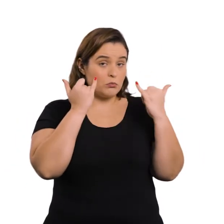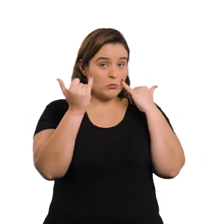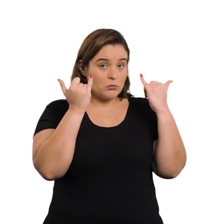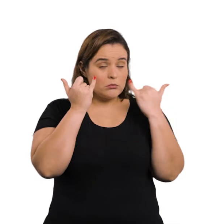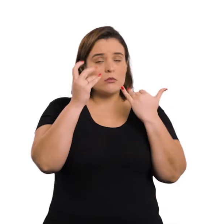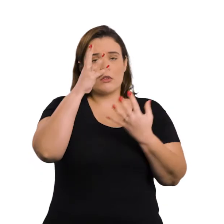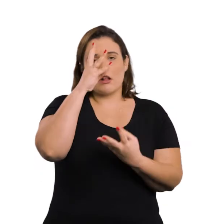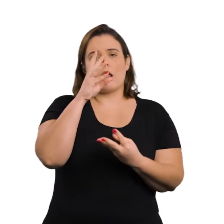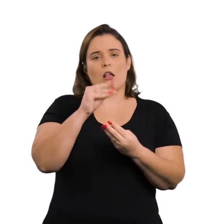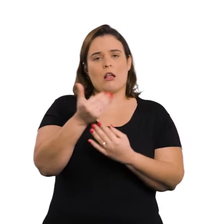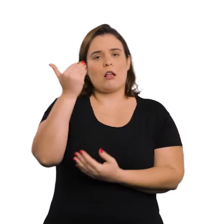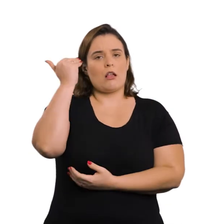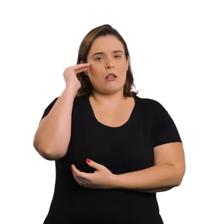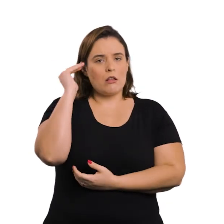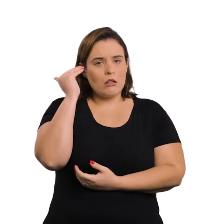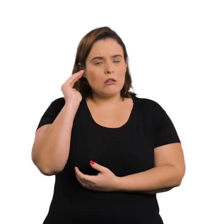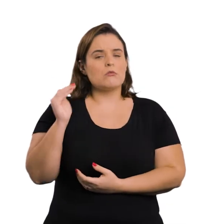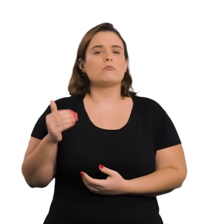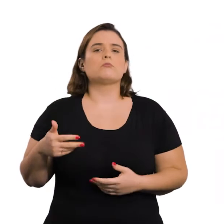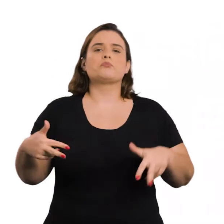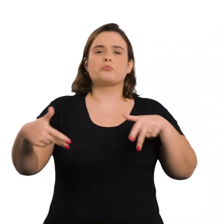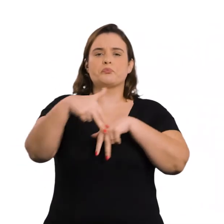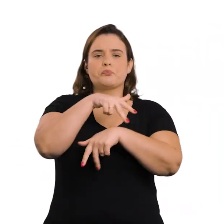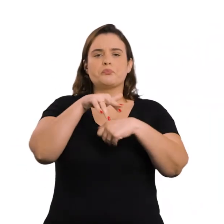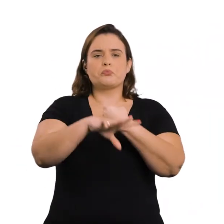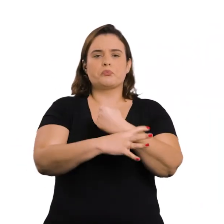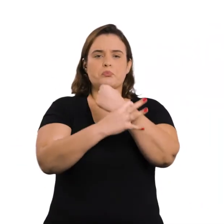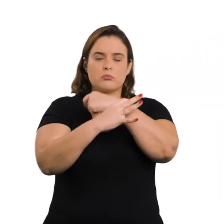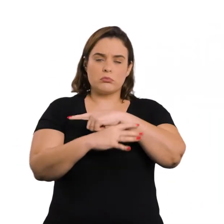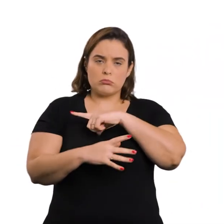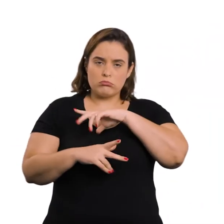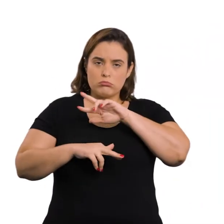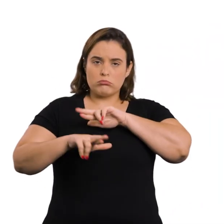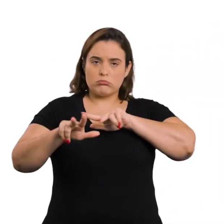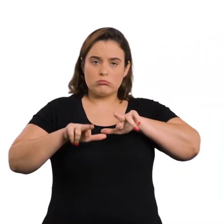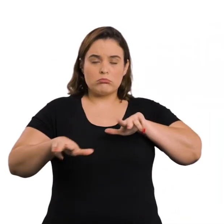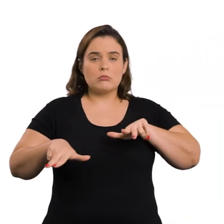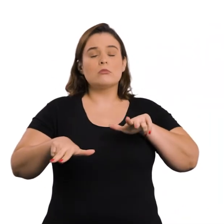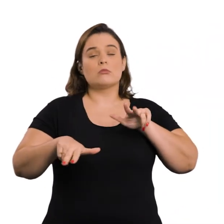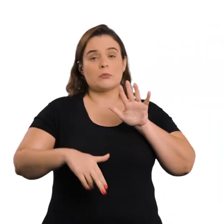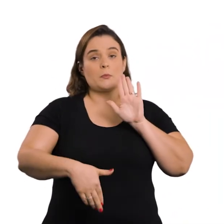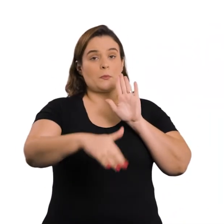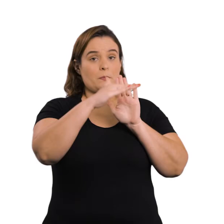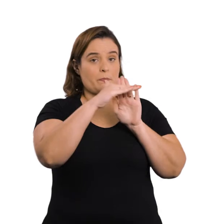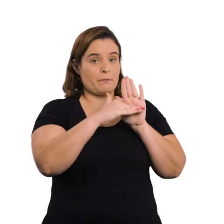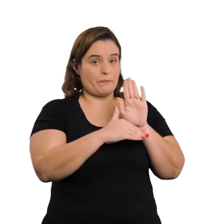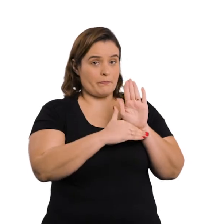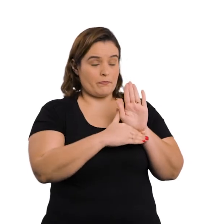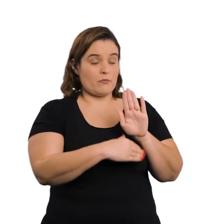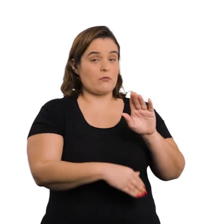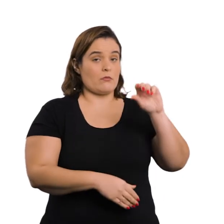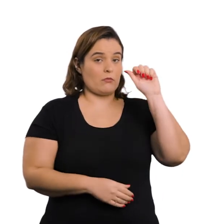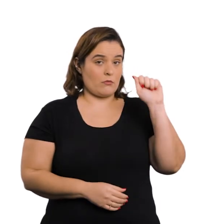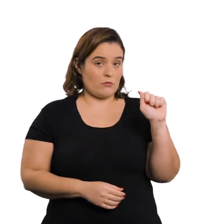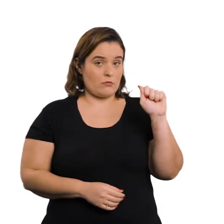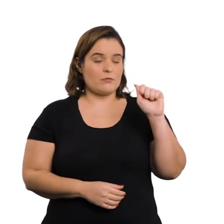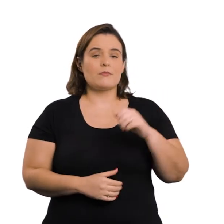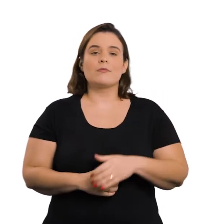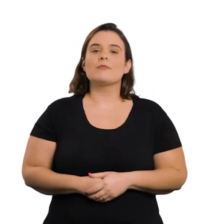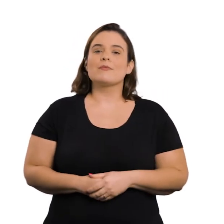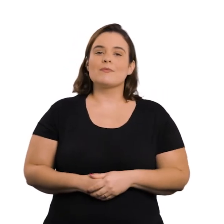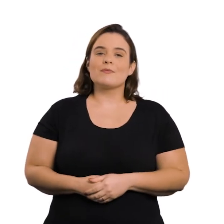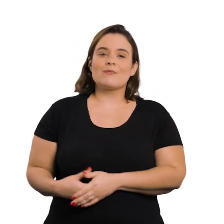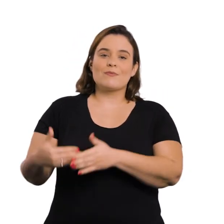acesso à informação, à compreensão, à circulação com segurança, entre outros, classificadas em